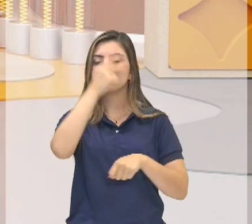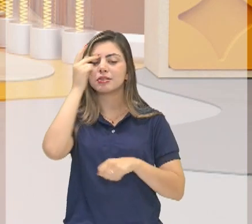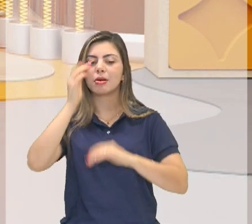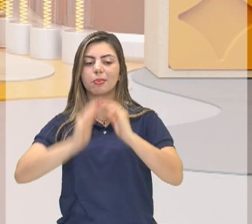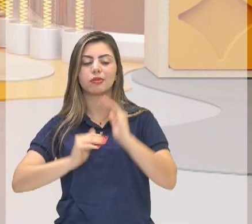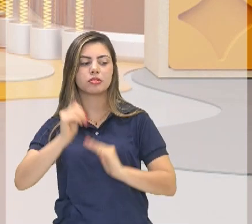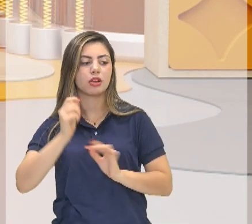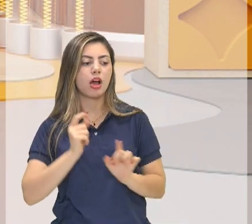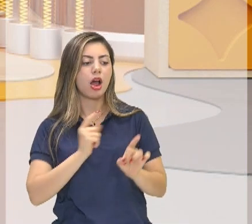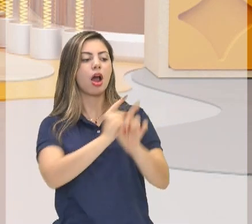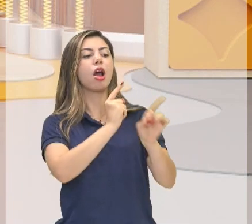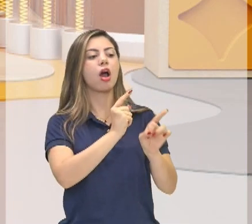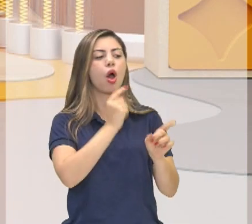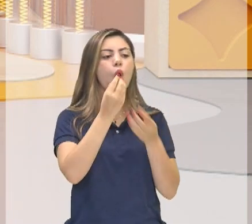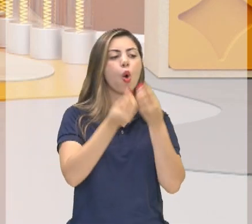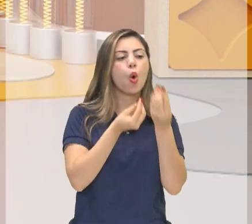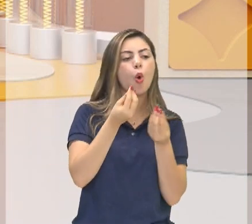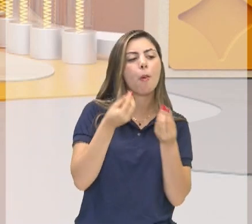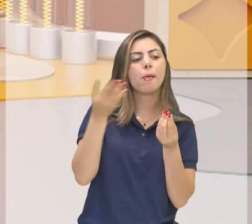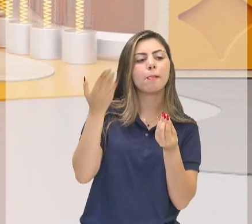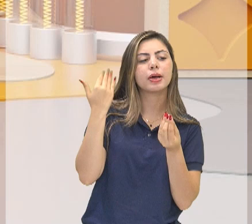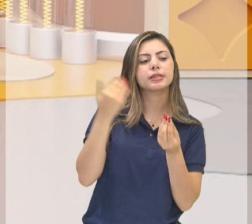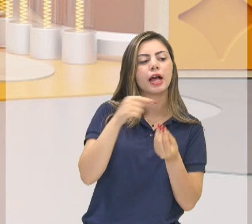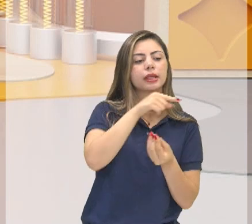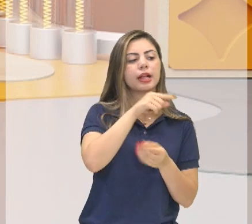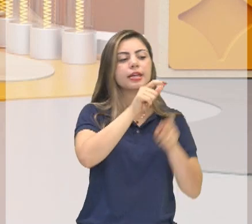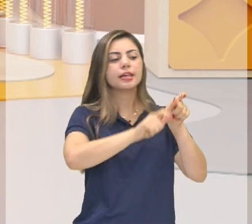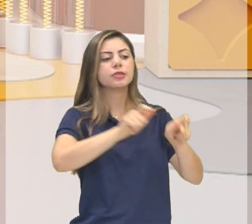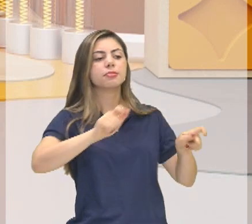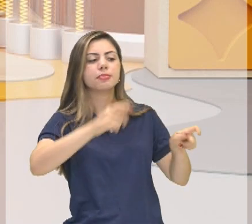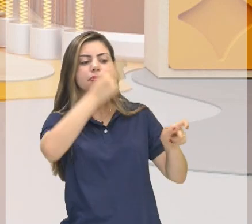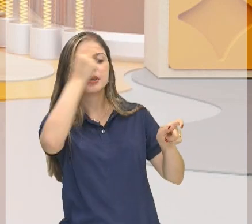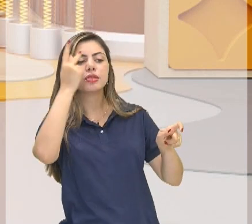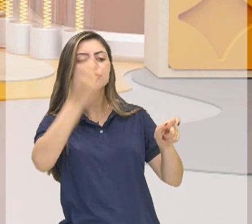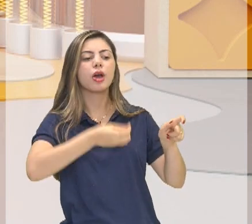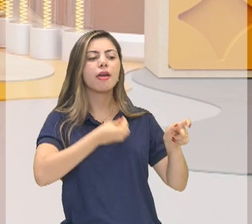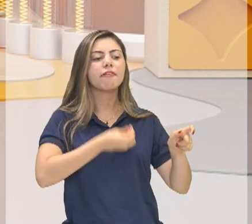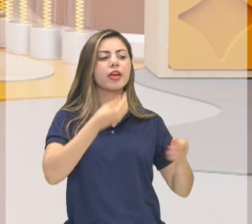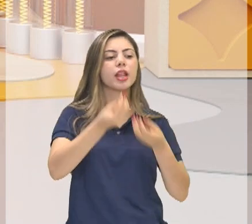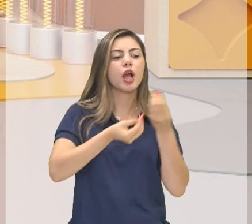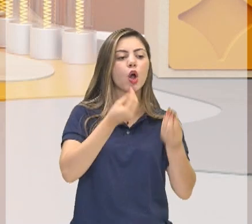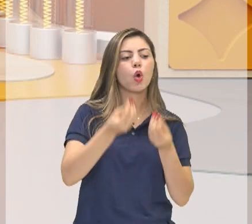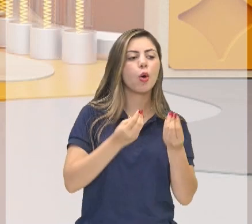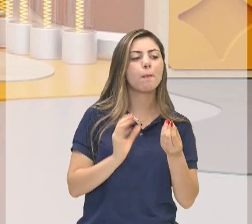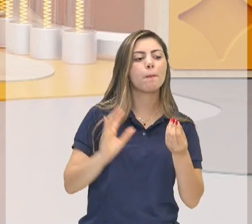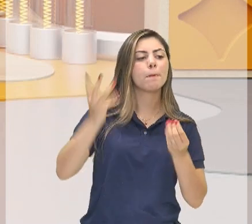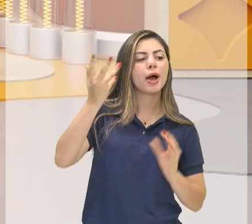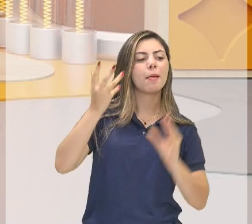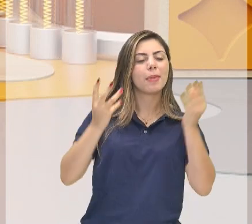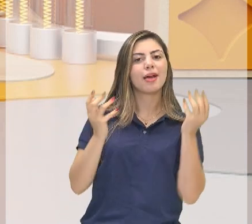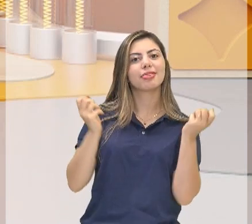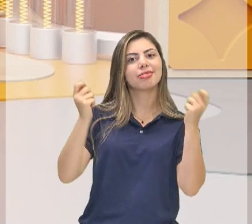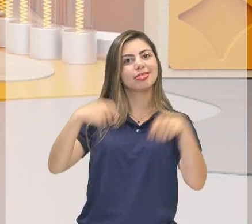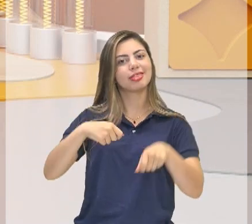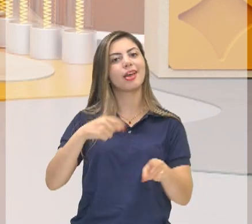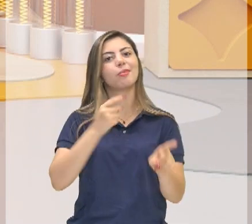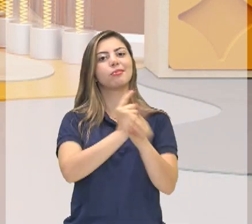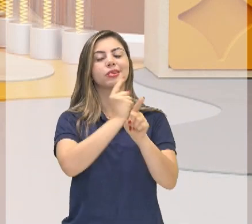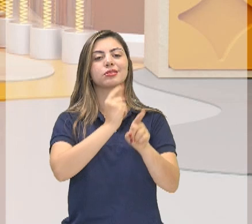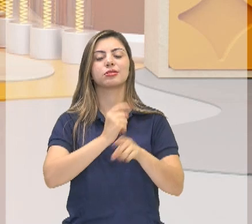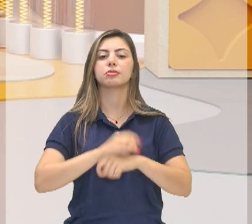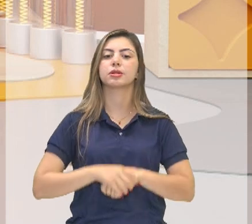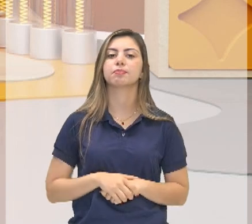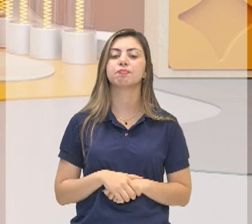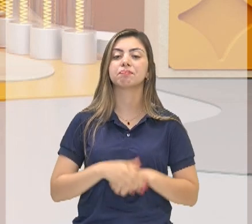justamente para entender como essas pessoas viviam, né? E o que aconteceu antigamente. Essas